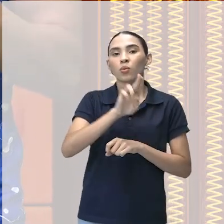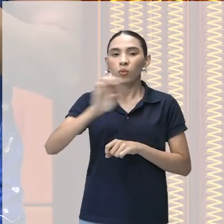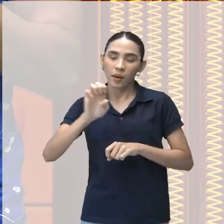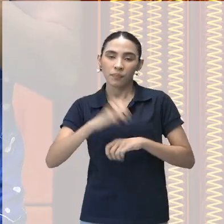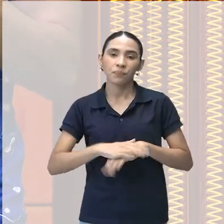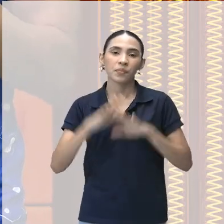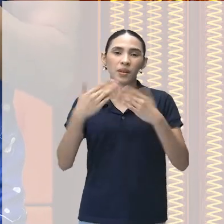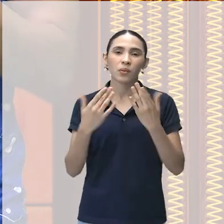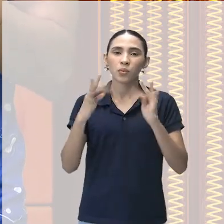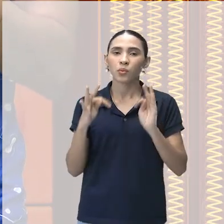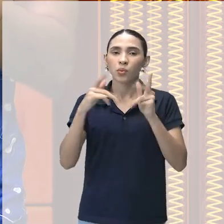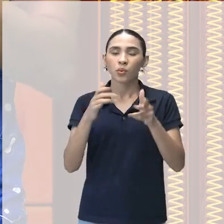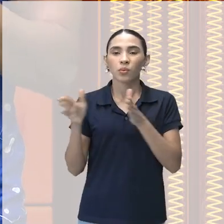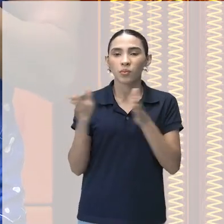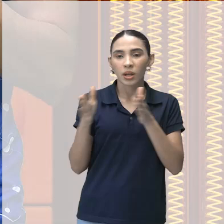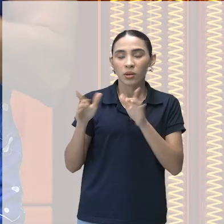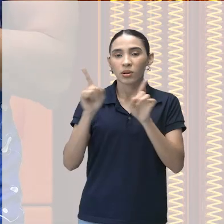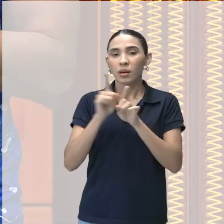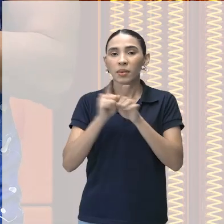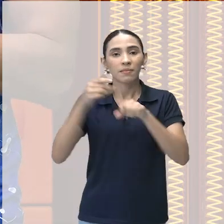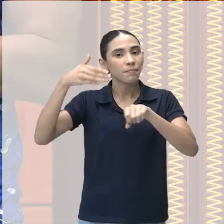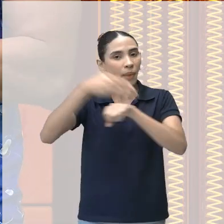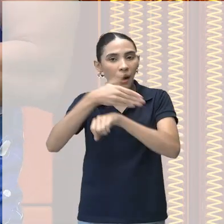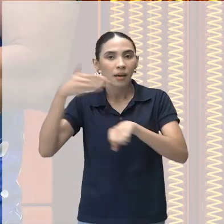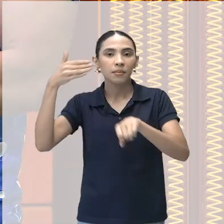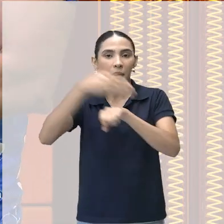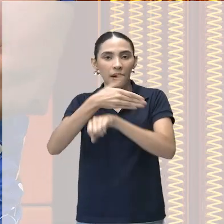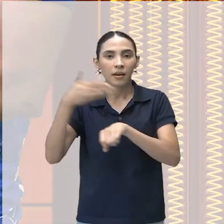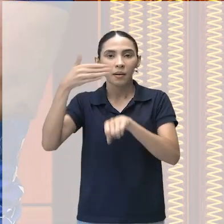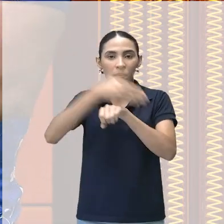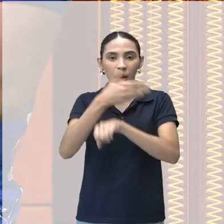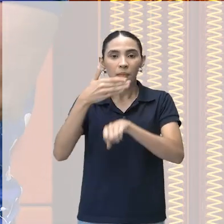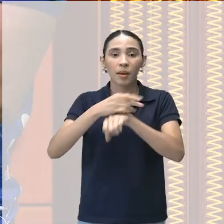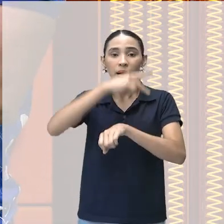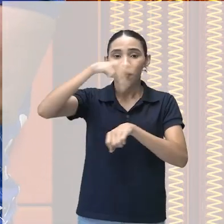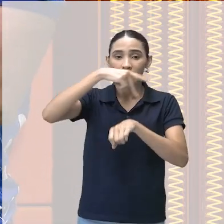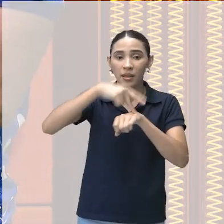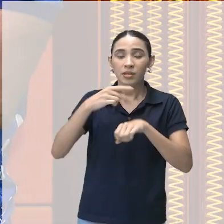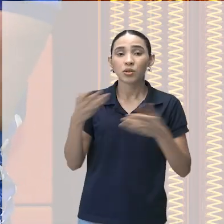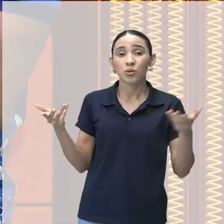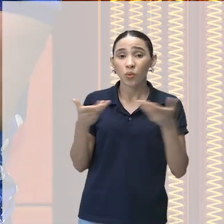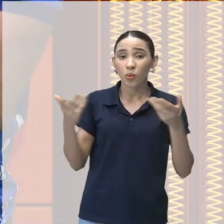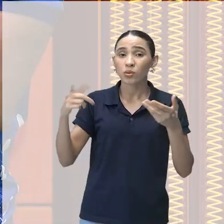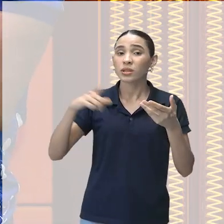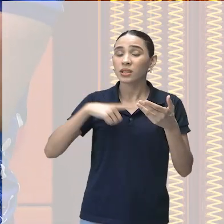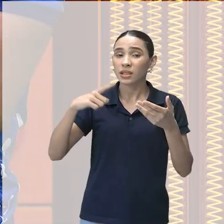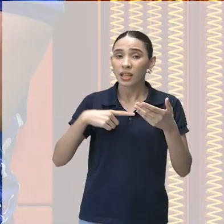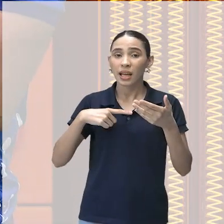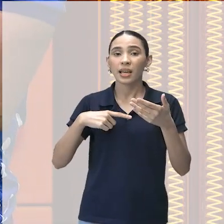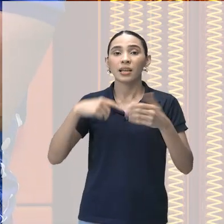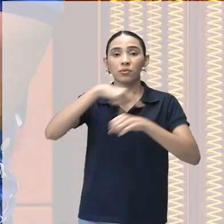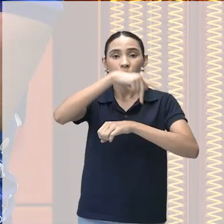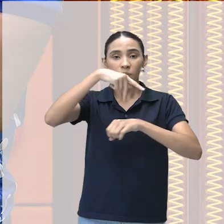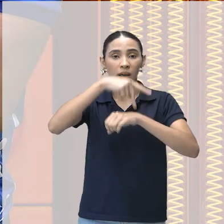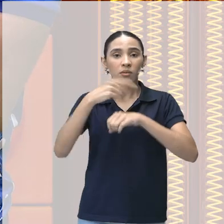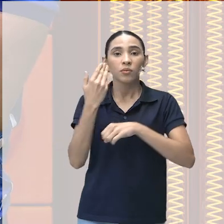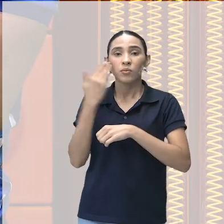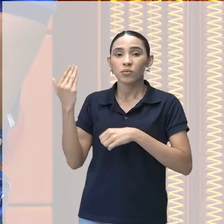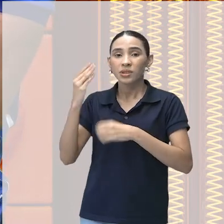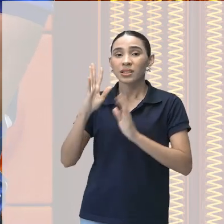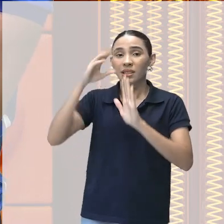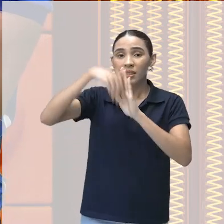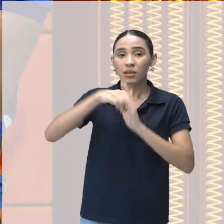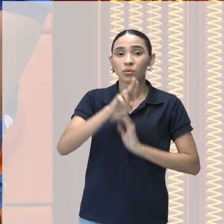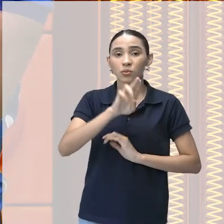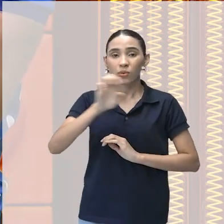Europeia. E durante todo esse período foi entrando países. E hoje a gente tem aqui, olha, os países que compõem a União